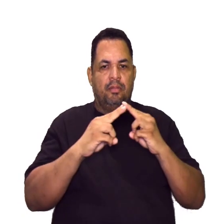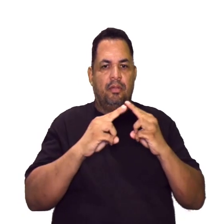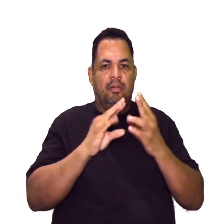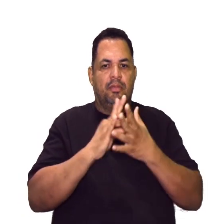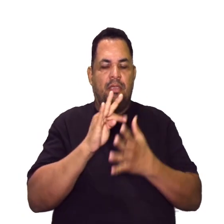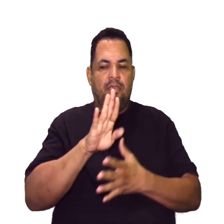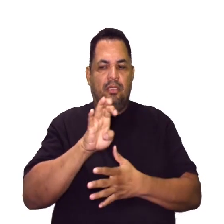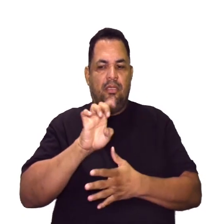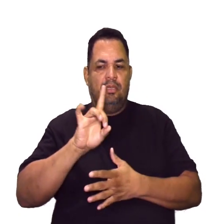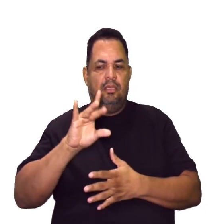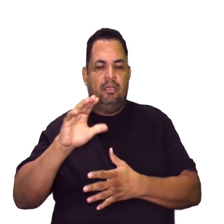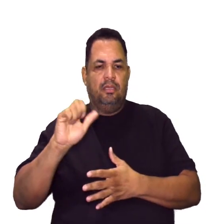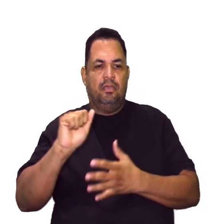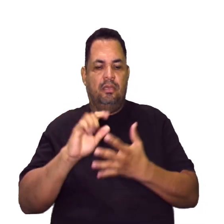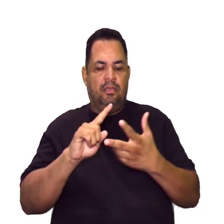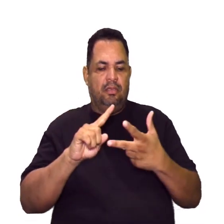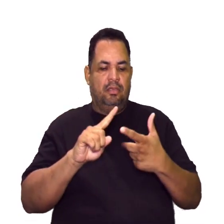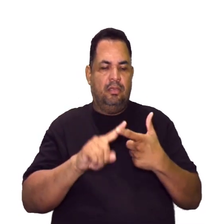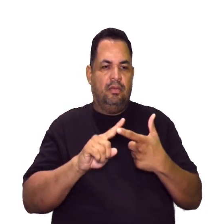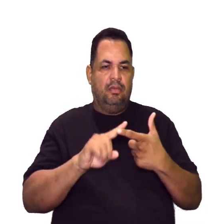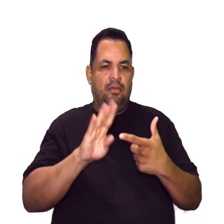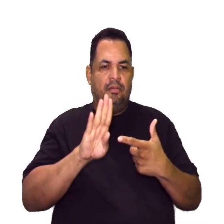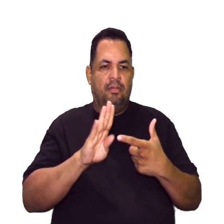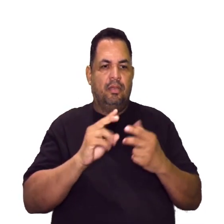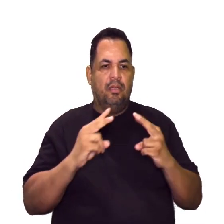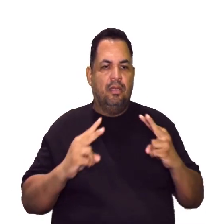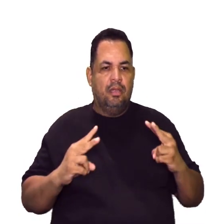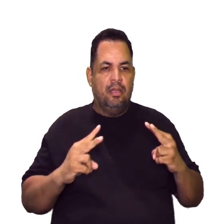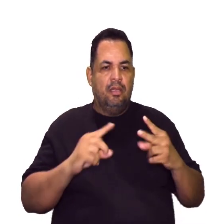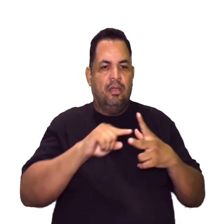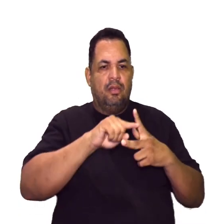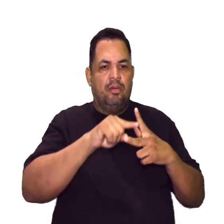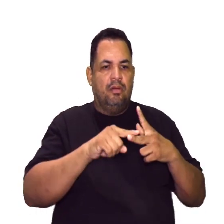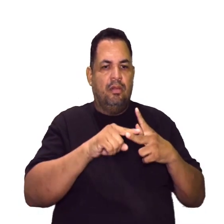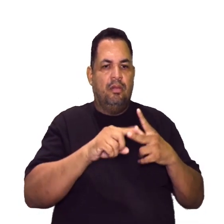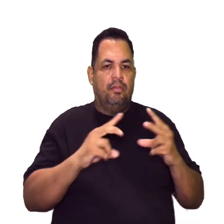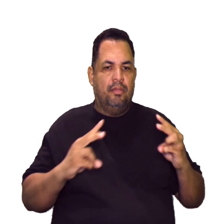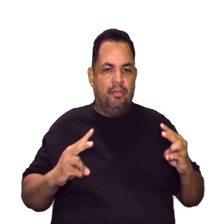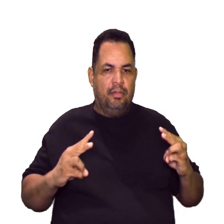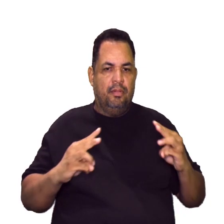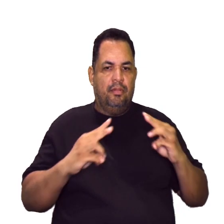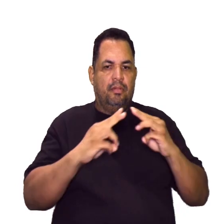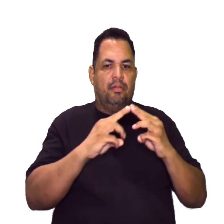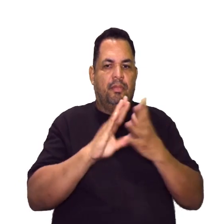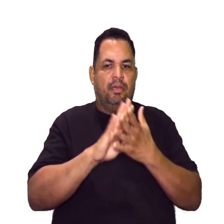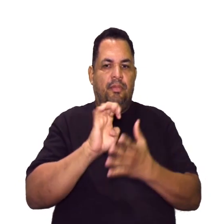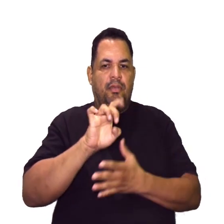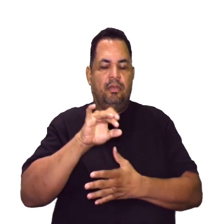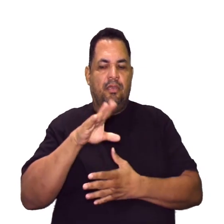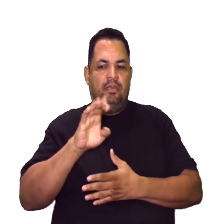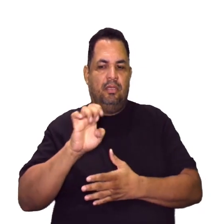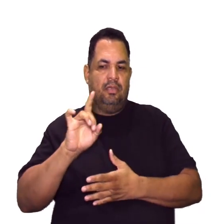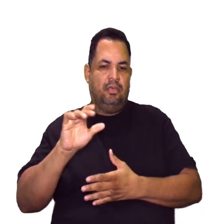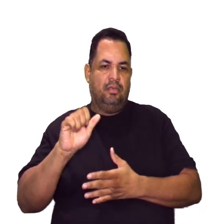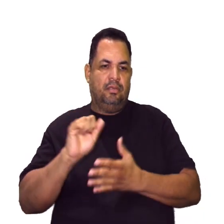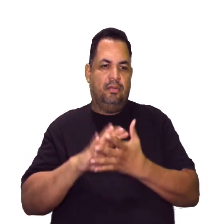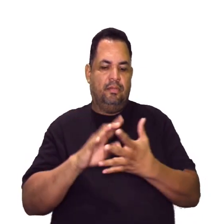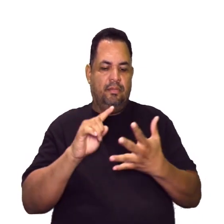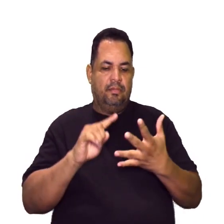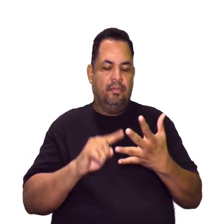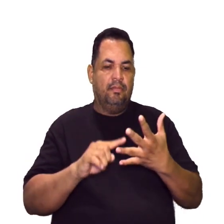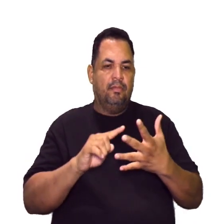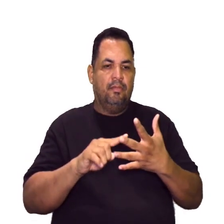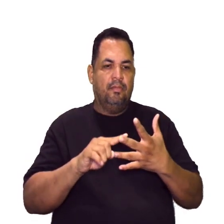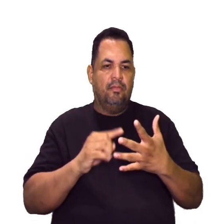A? Letra B, angular, piramidal. Trigonal, piramidal e tetraédrica. Letra